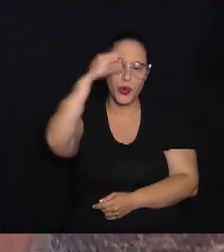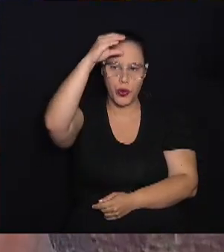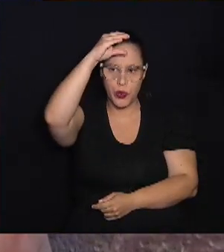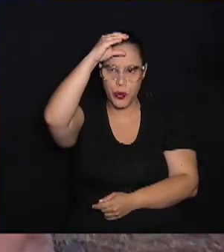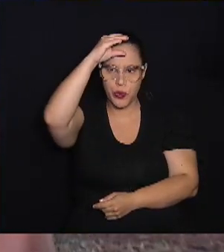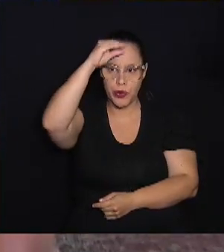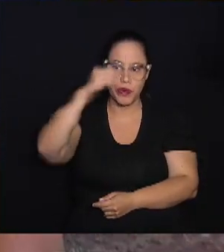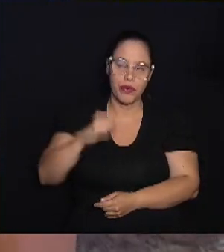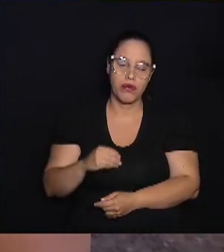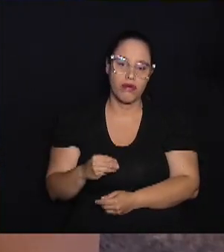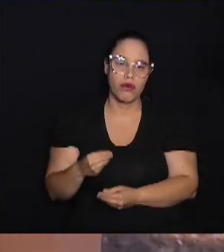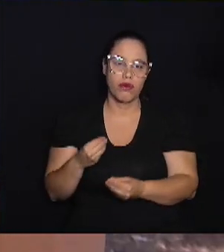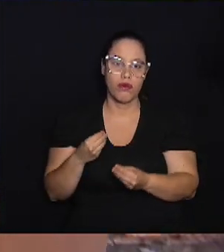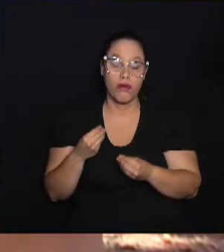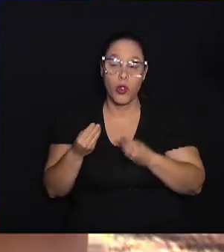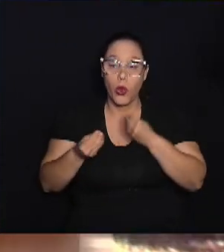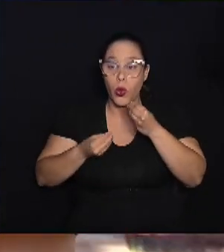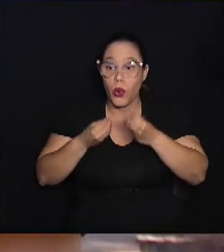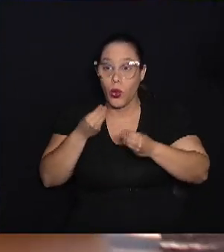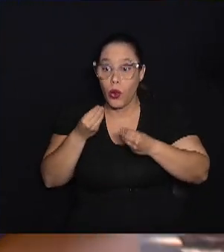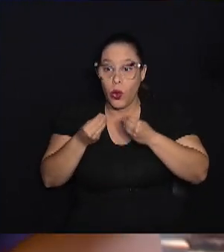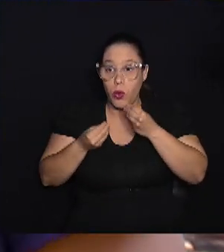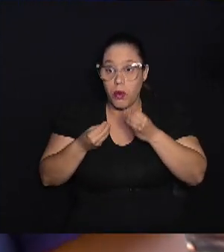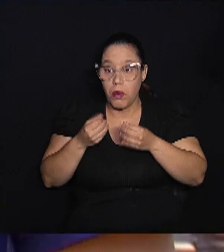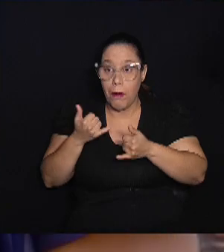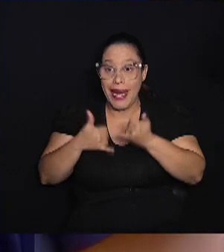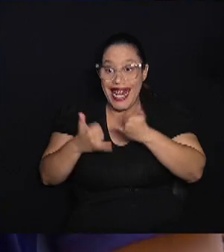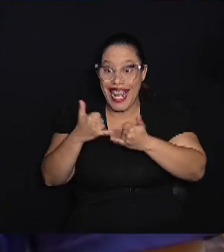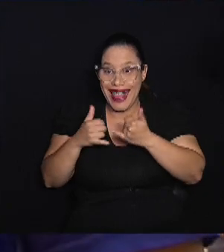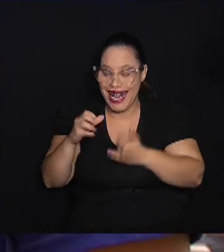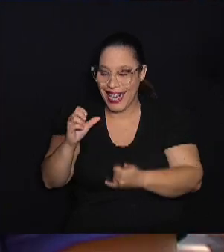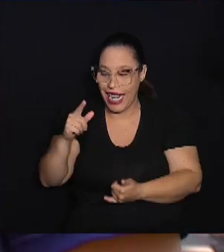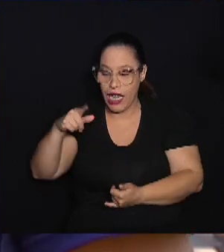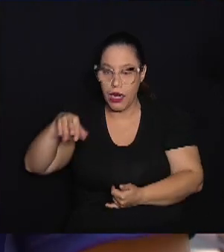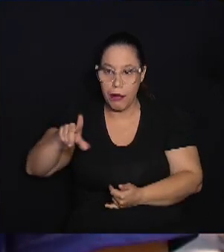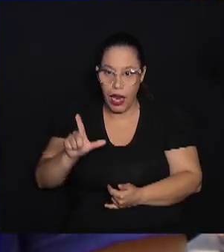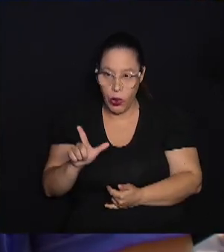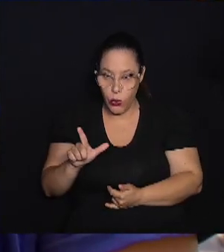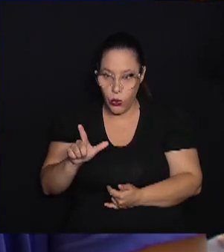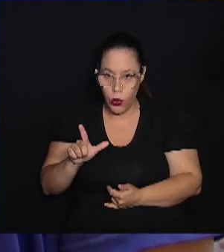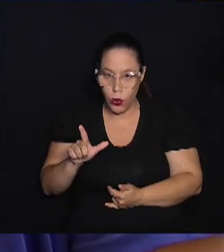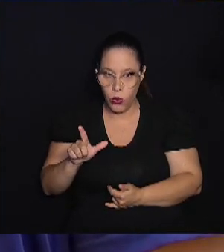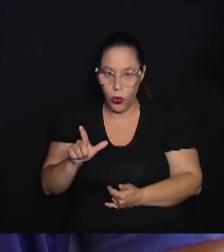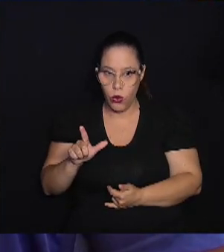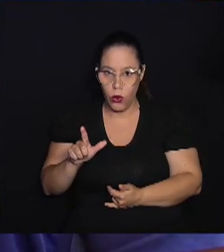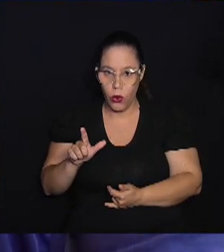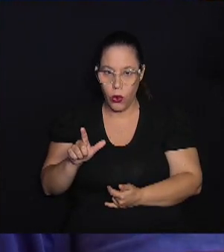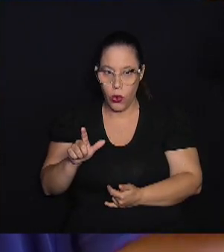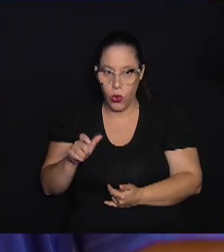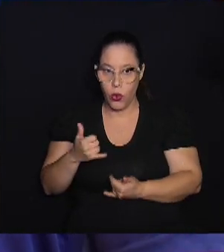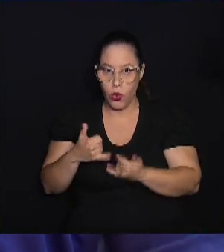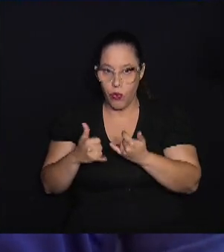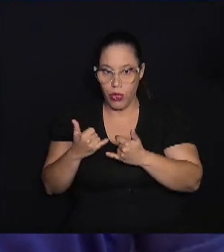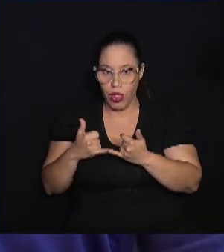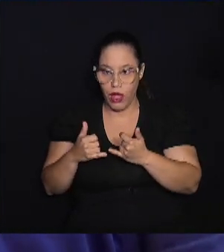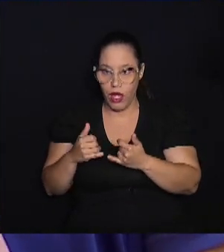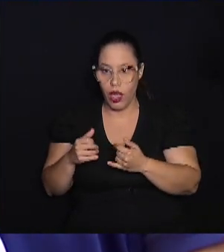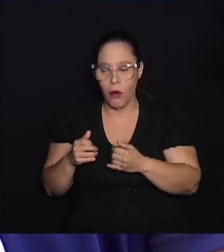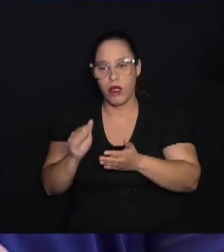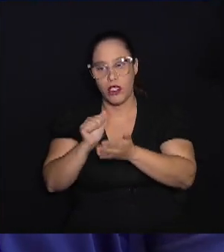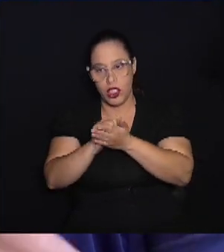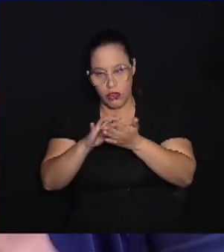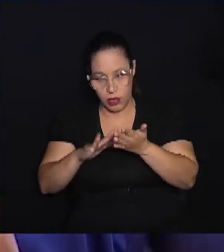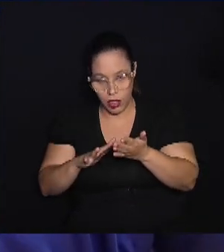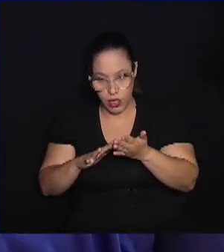pessoal de casa, o que é essa brincadeira do canibal que a criançada adora? Eles amam canibal. É sensacional. Canibal é uma atividade